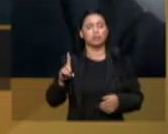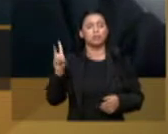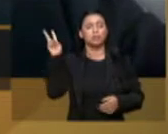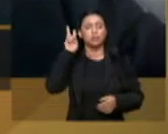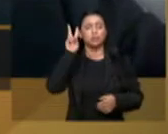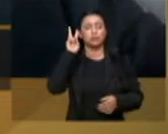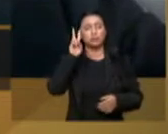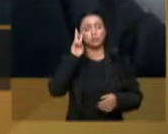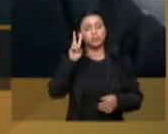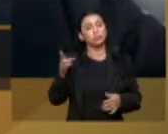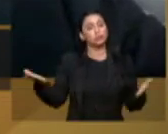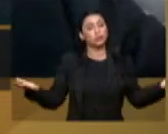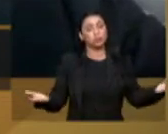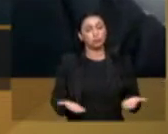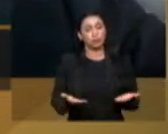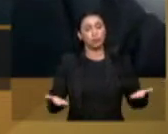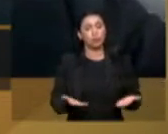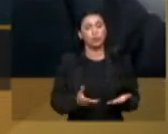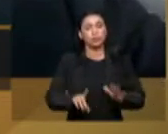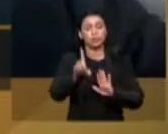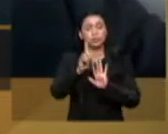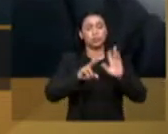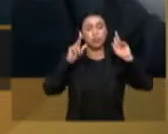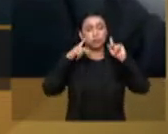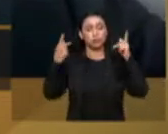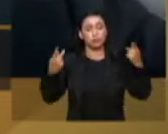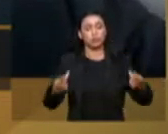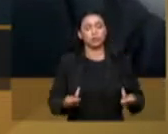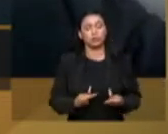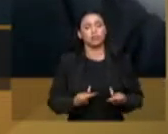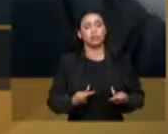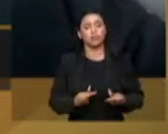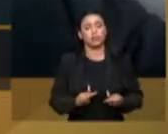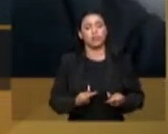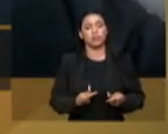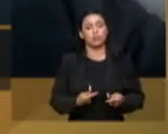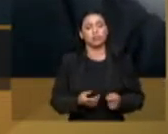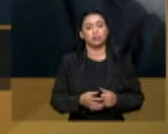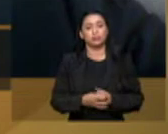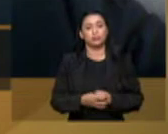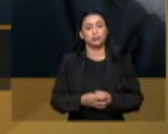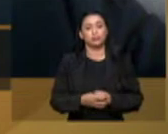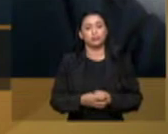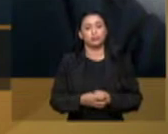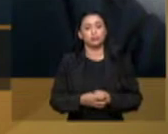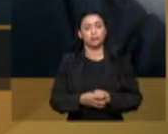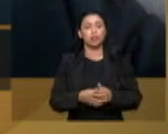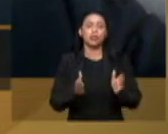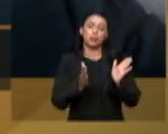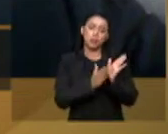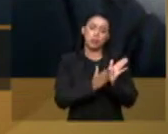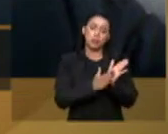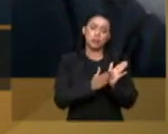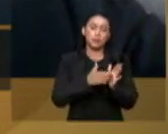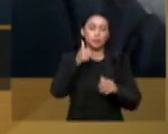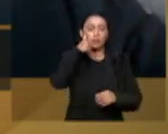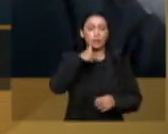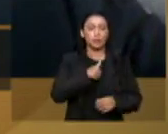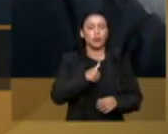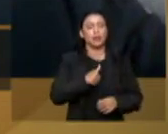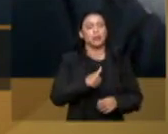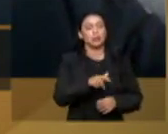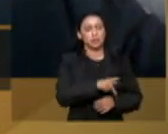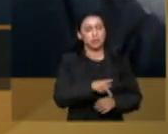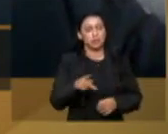Declaração Universal dos Direitos do Homem, da Pessoa Humana. Eu louvo nossa presidente por ter lembrado